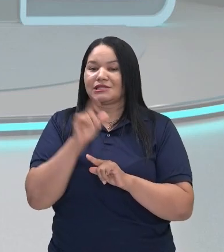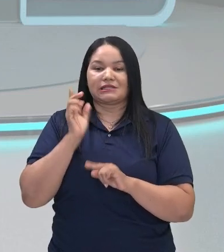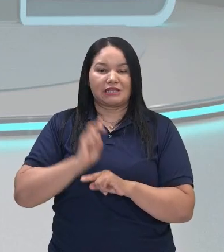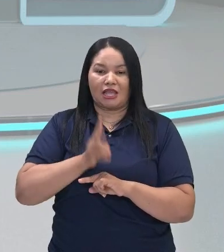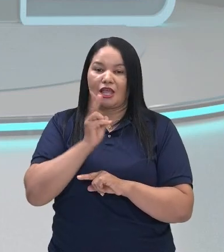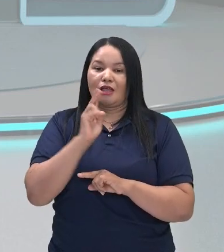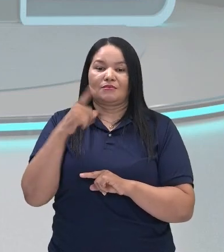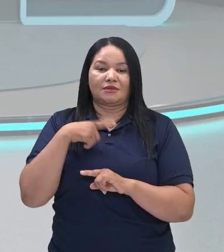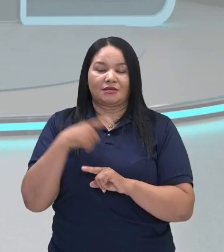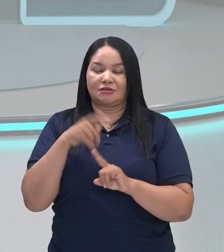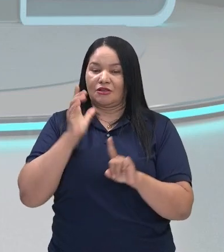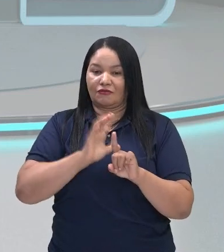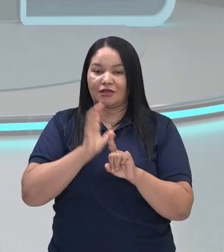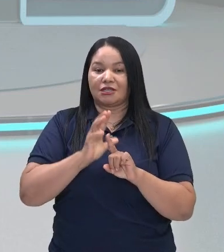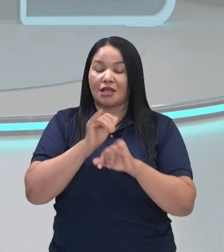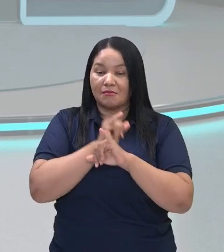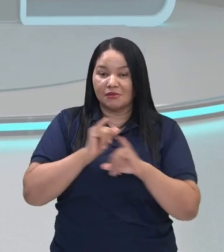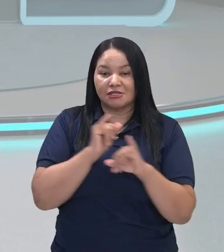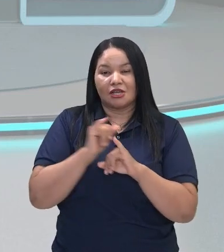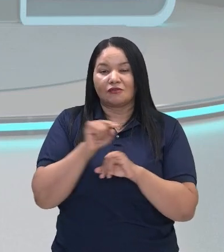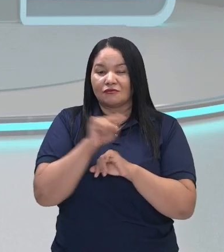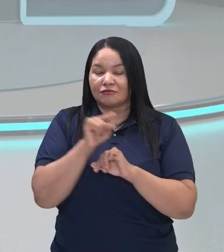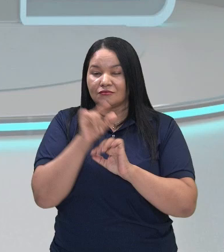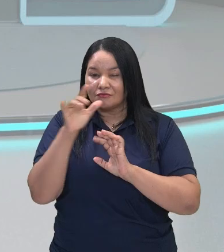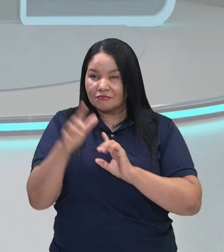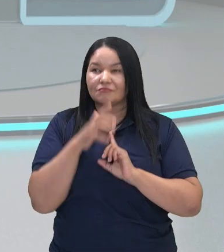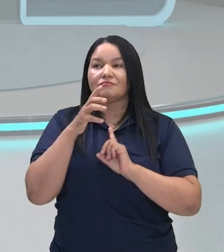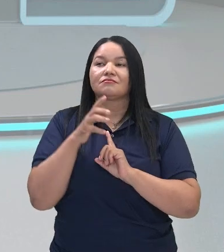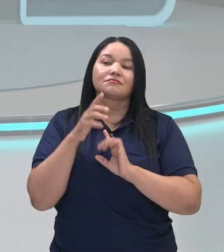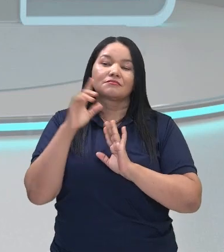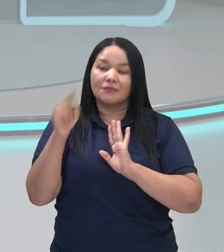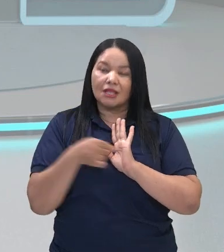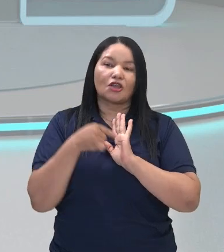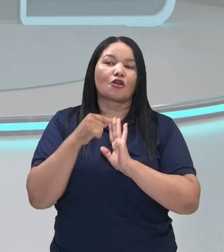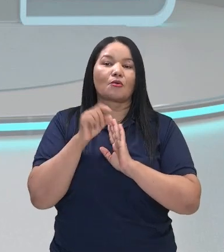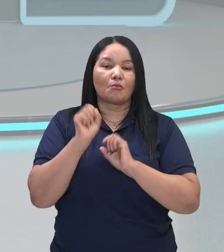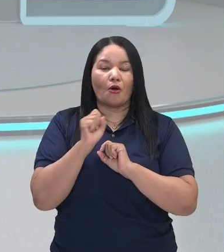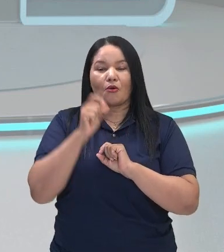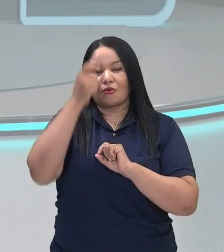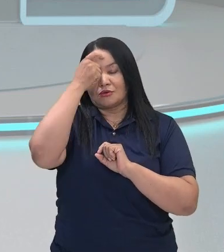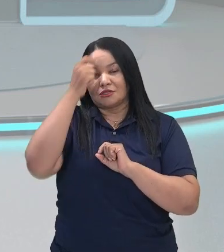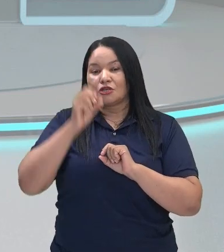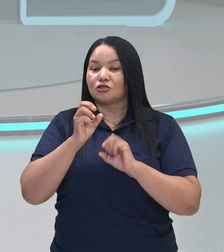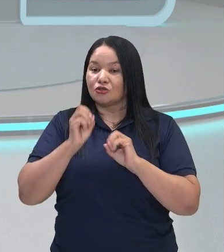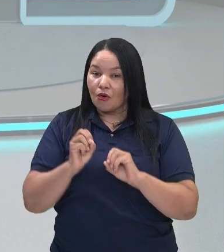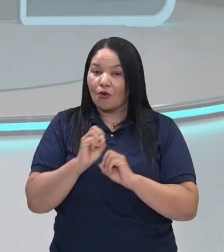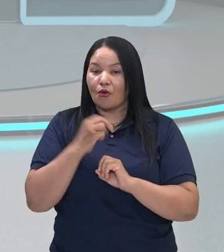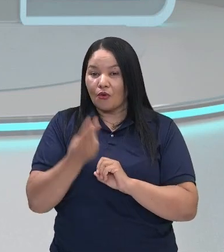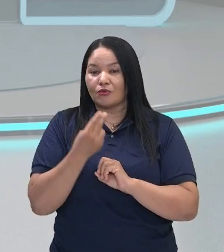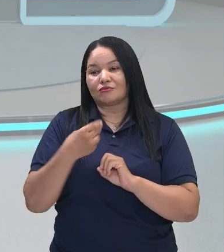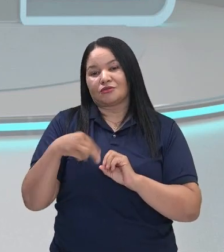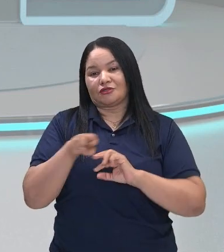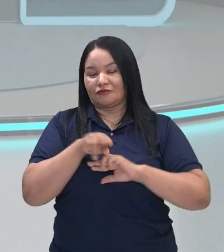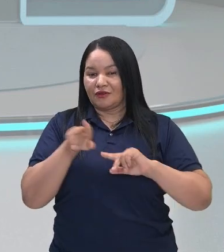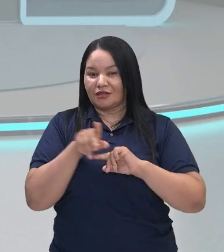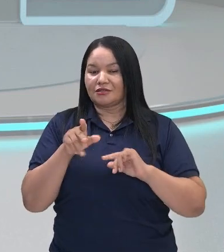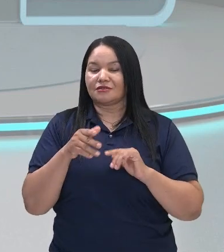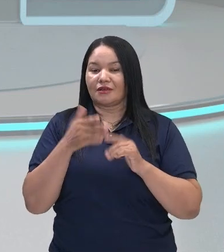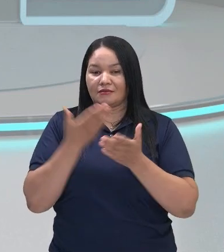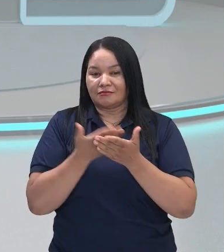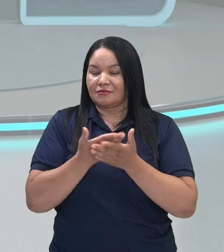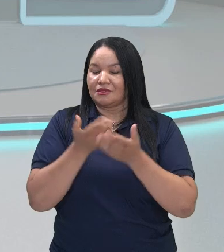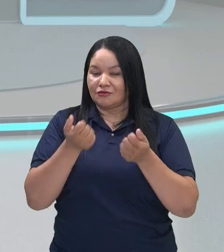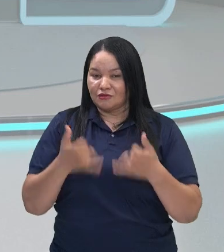uma mensagem que vai chegar a você, seja de forma consciente ou inconsciente, como vimos lá no início da nossa